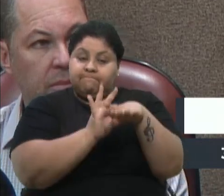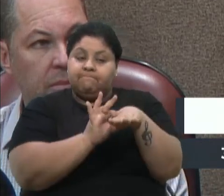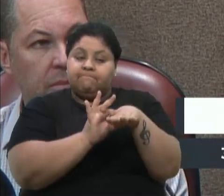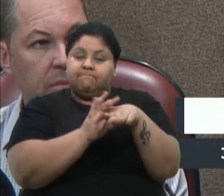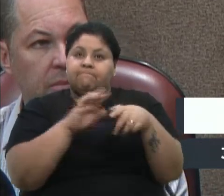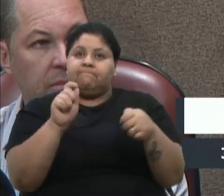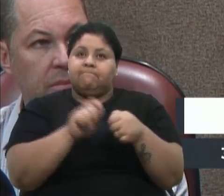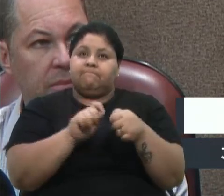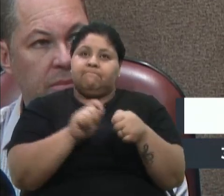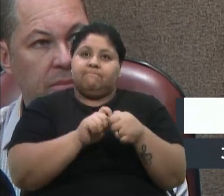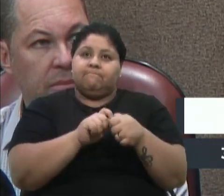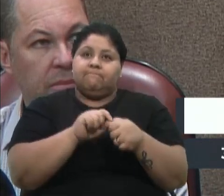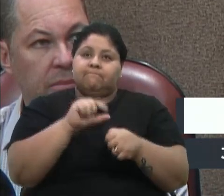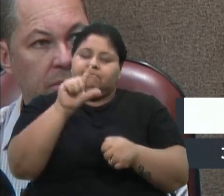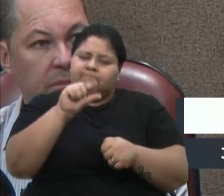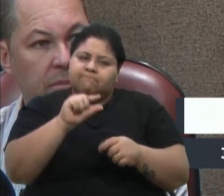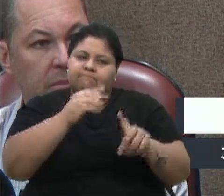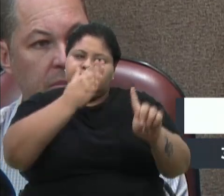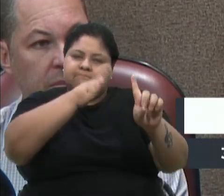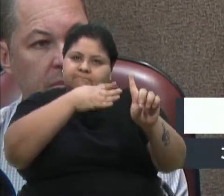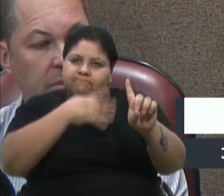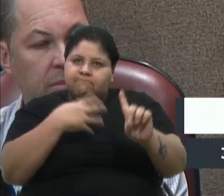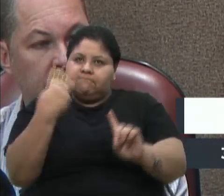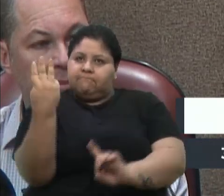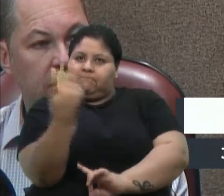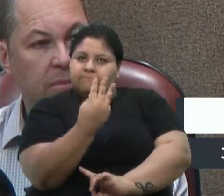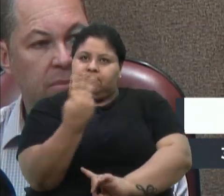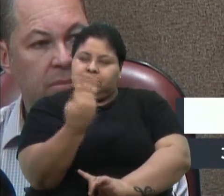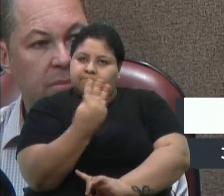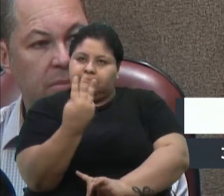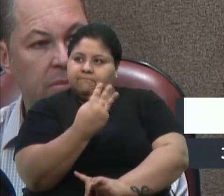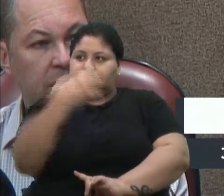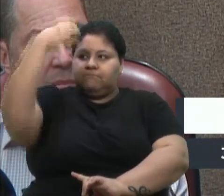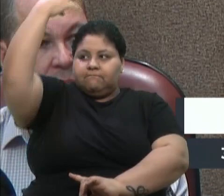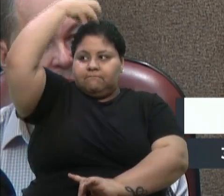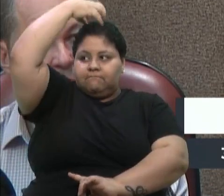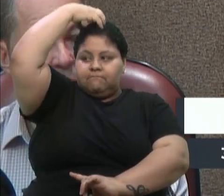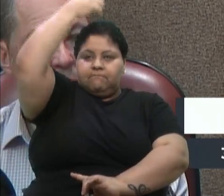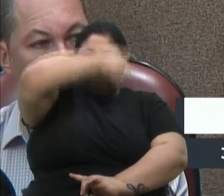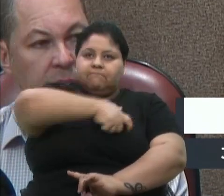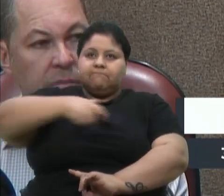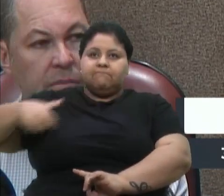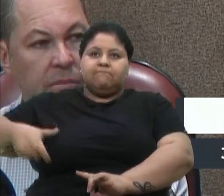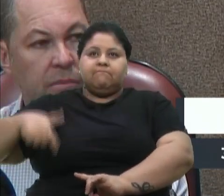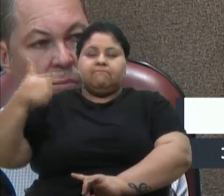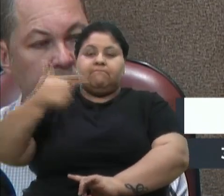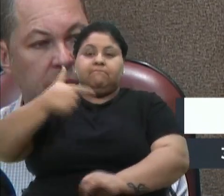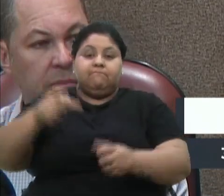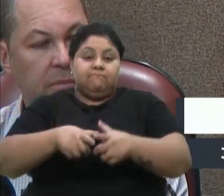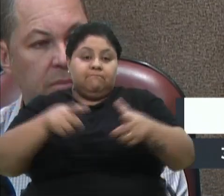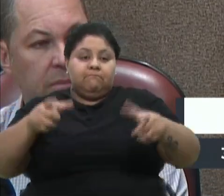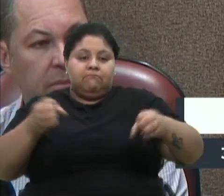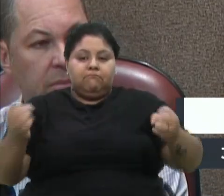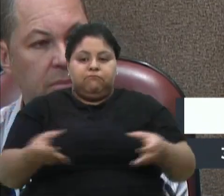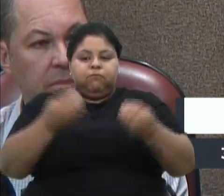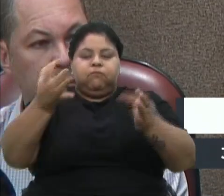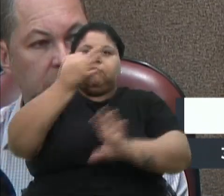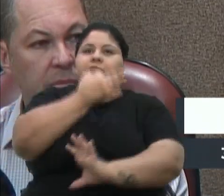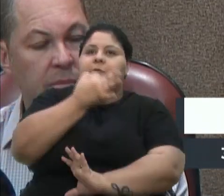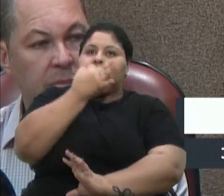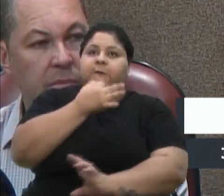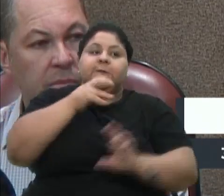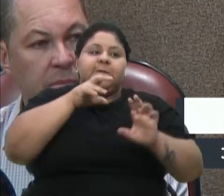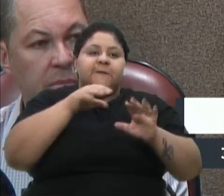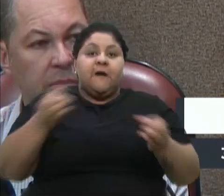fazer uma pequena homenagem ao trio de Rainha e Princesas da segunda maior festa de Caxias do Sul, a Festa do